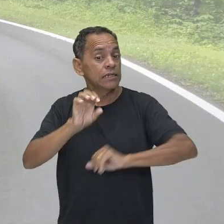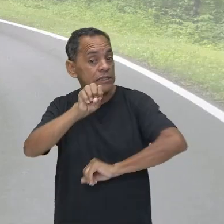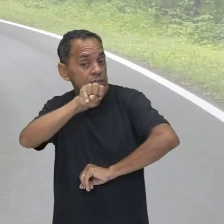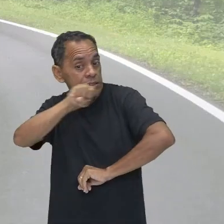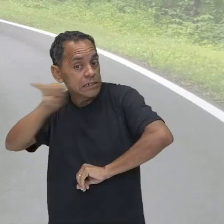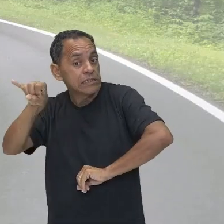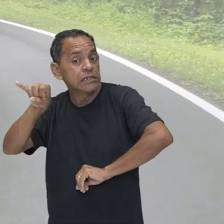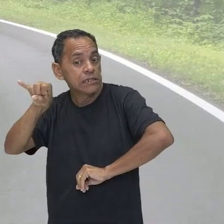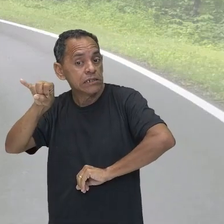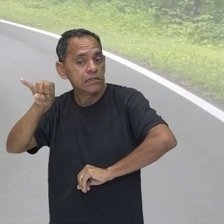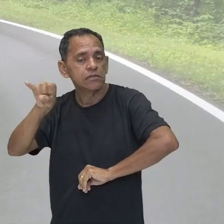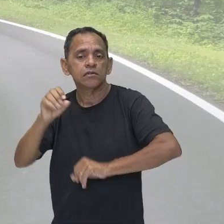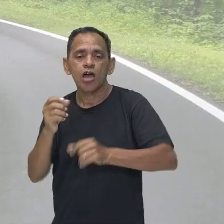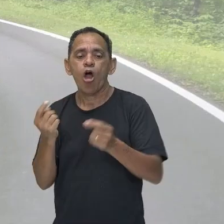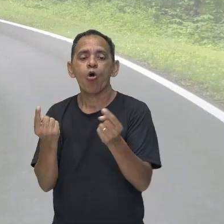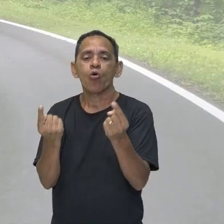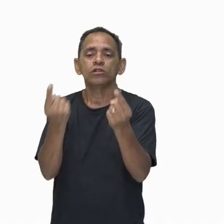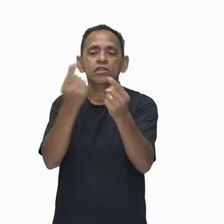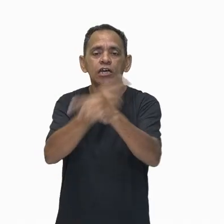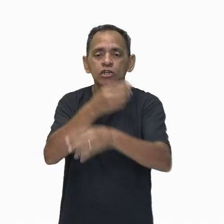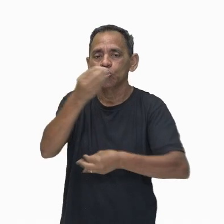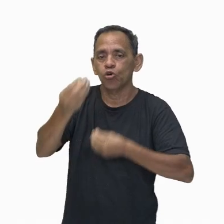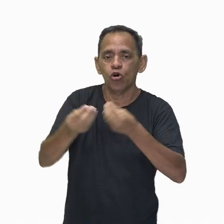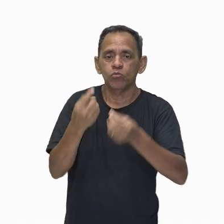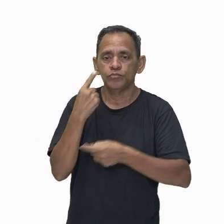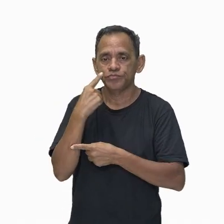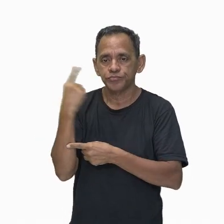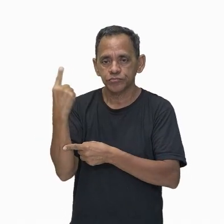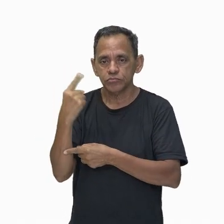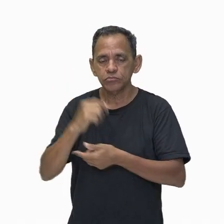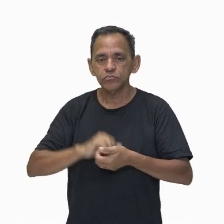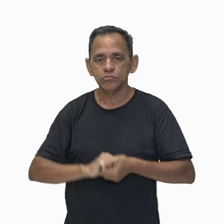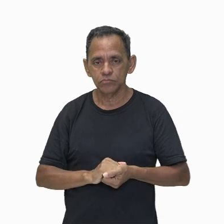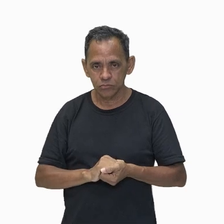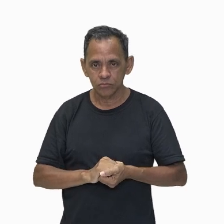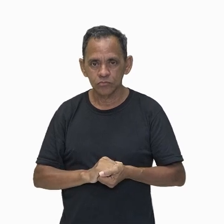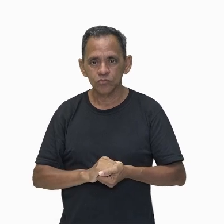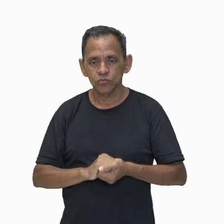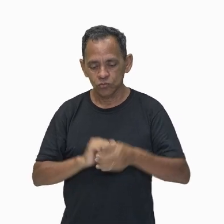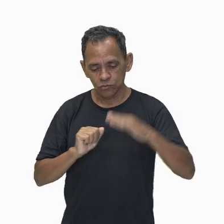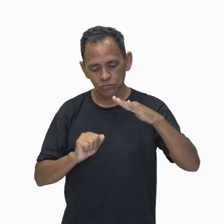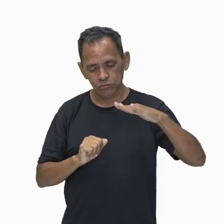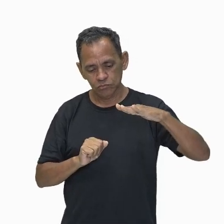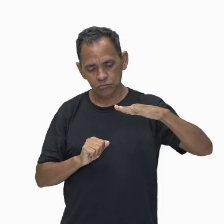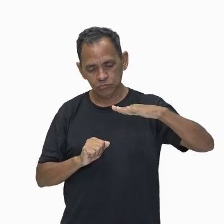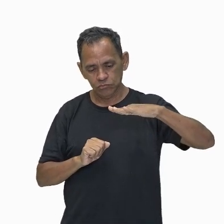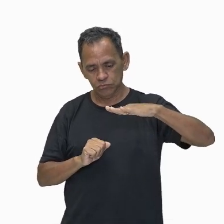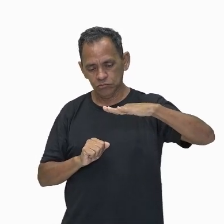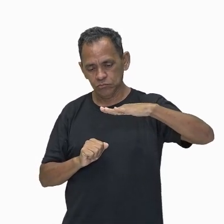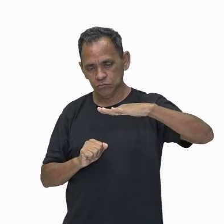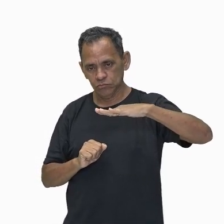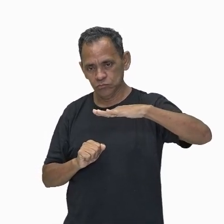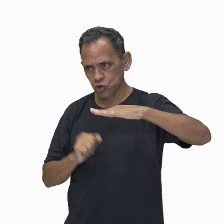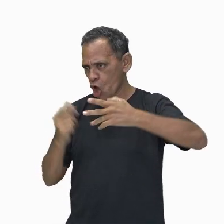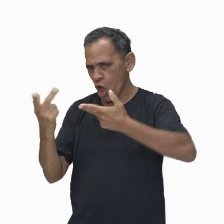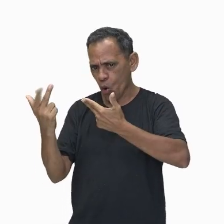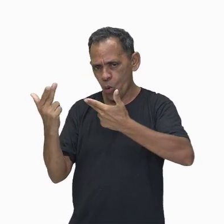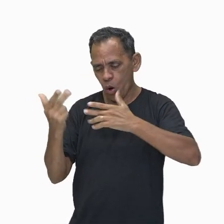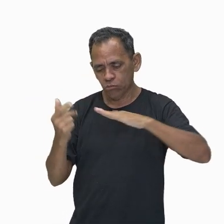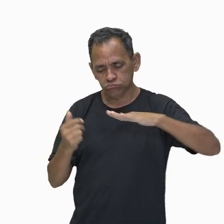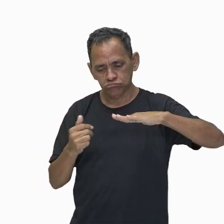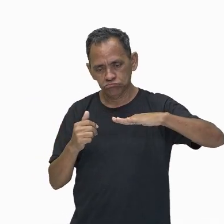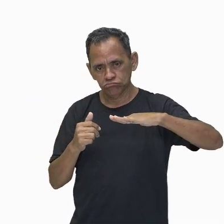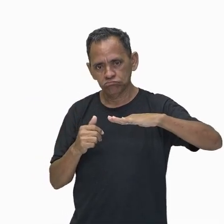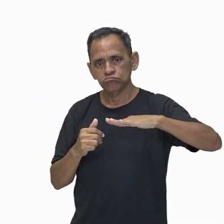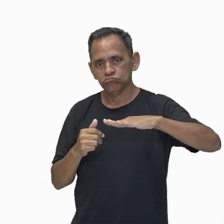Então é isso que está dizendo lá no texto. Dá só uma olhada, ó. Se o móvel se desloca no mesmo sentido da orientação